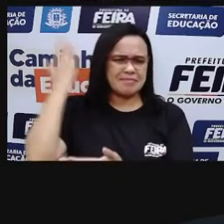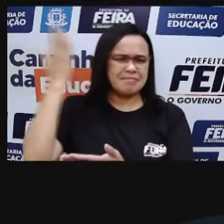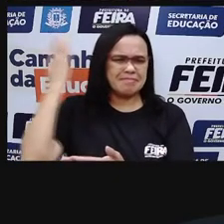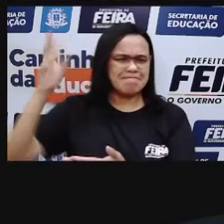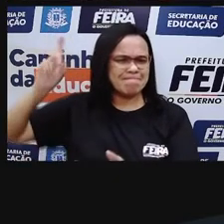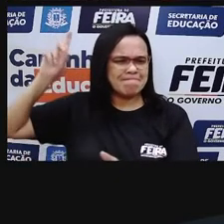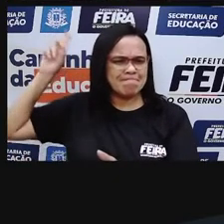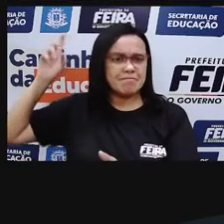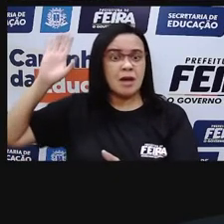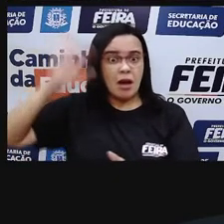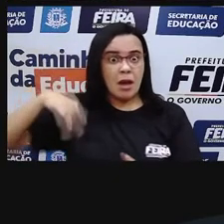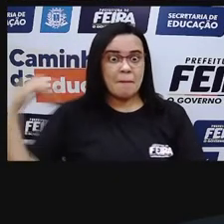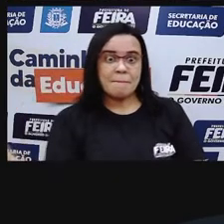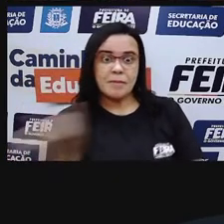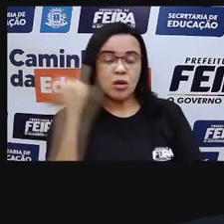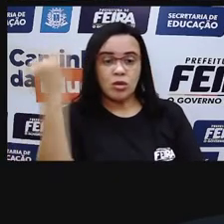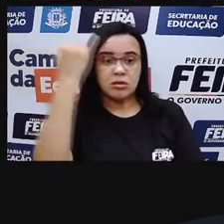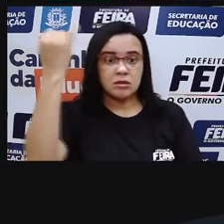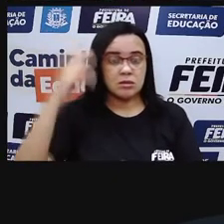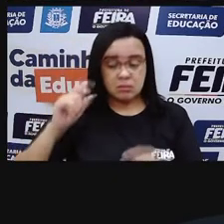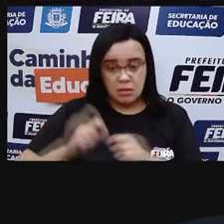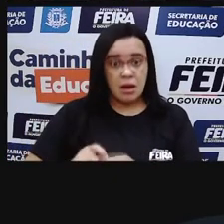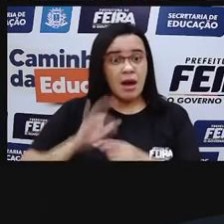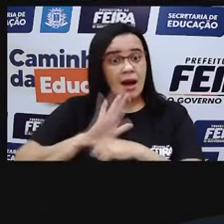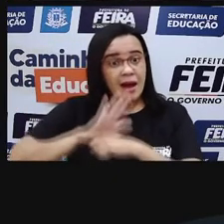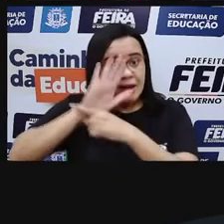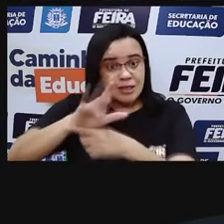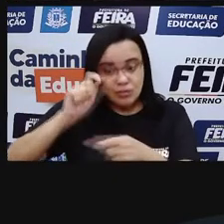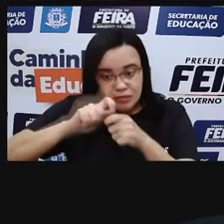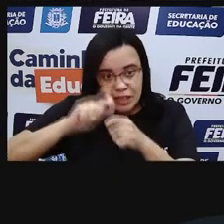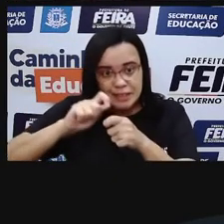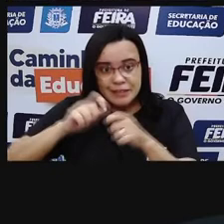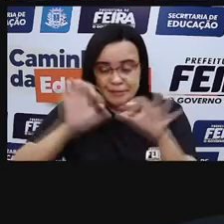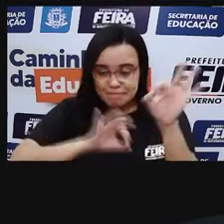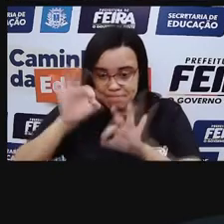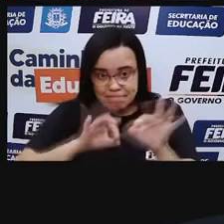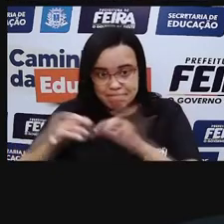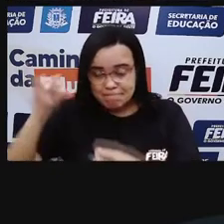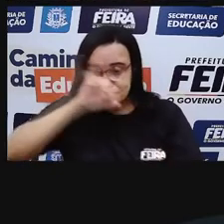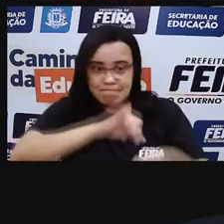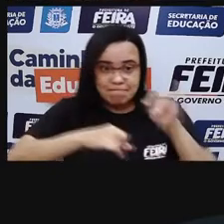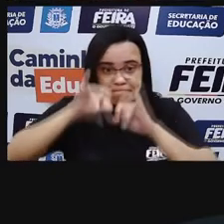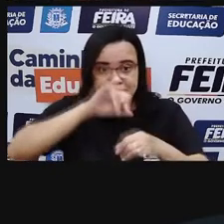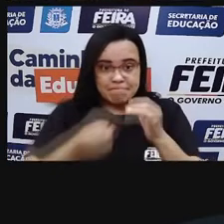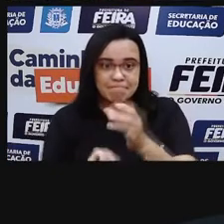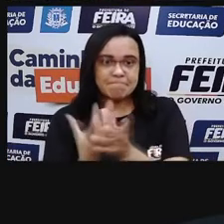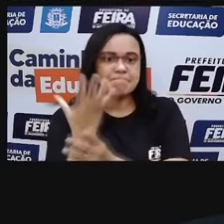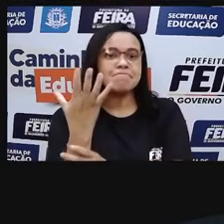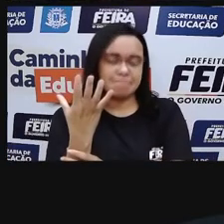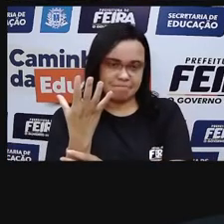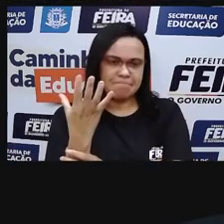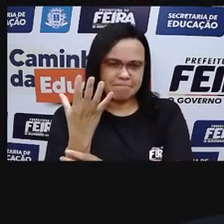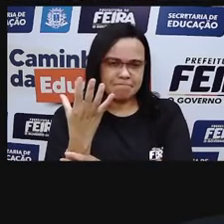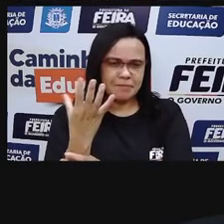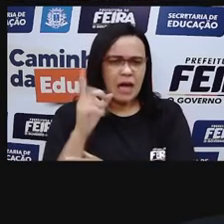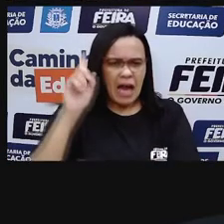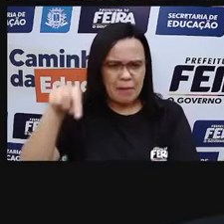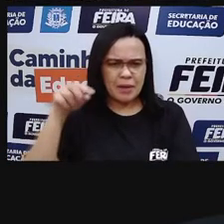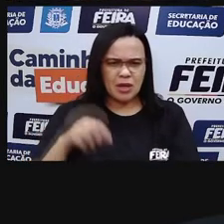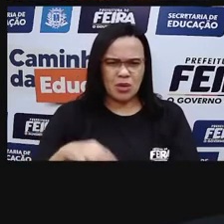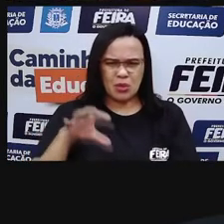essencial para a construção da primeira vacina, certo? O que que ele fez? Ele pegou essa ferida da vaca,